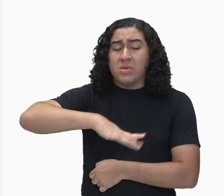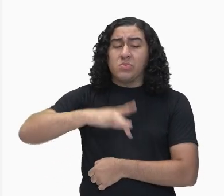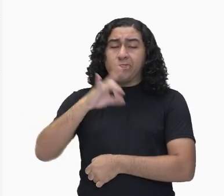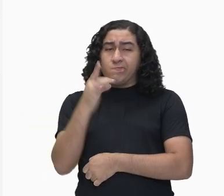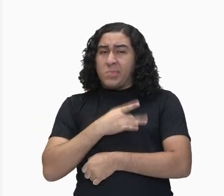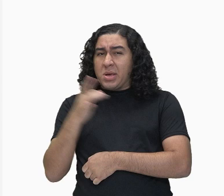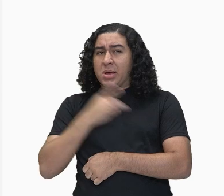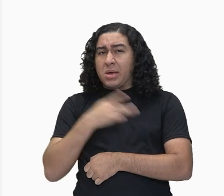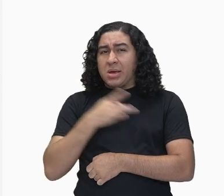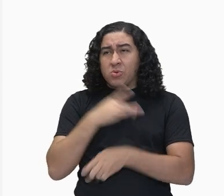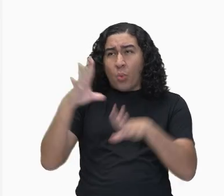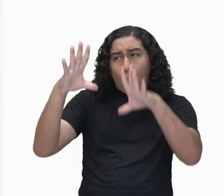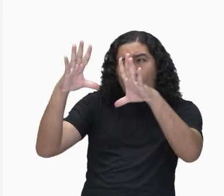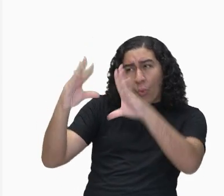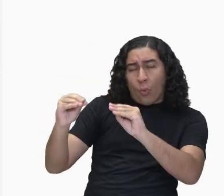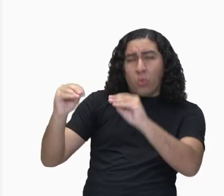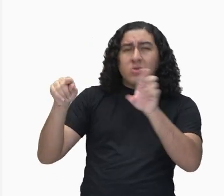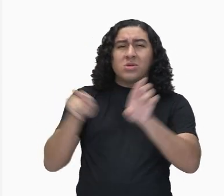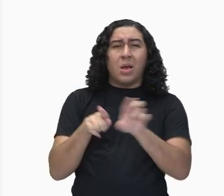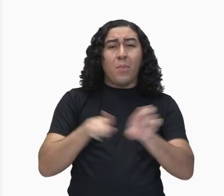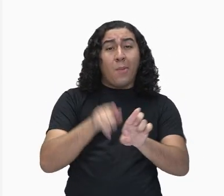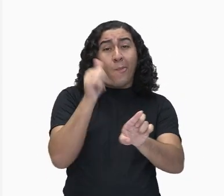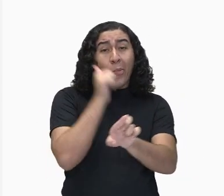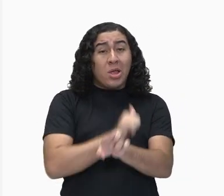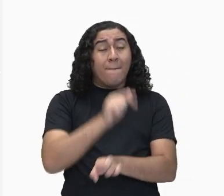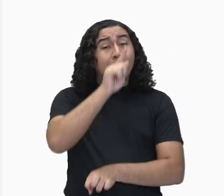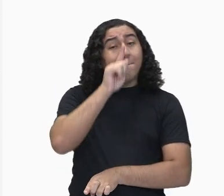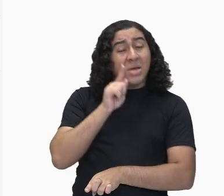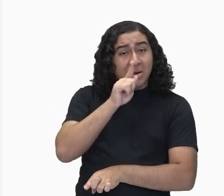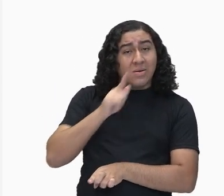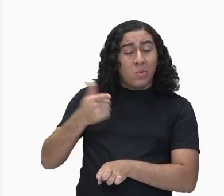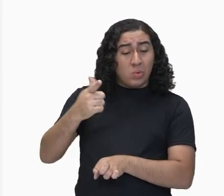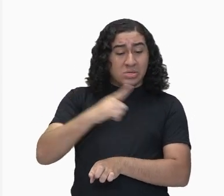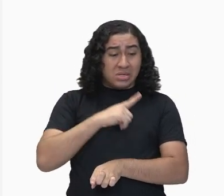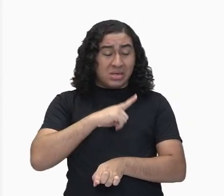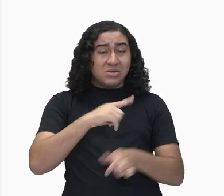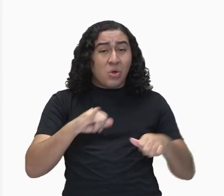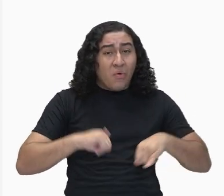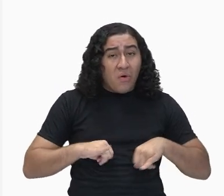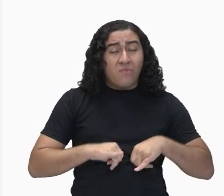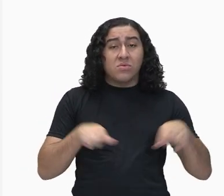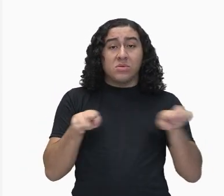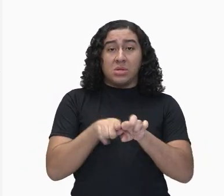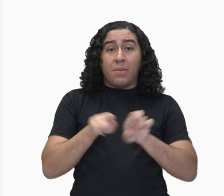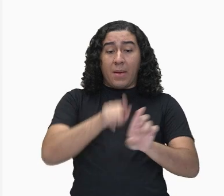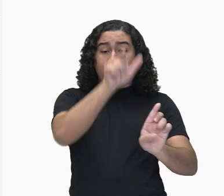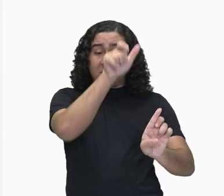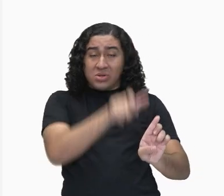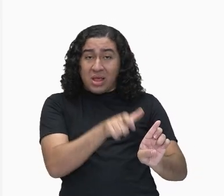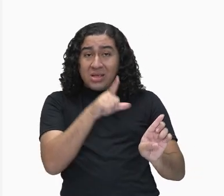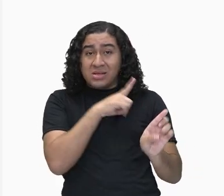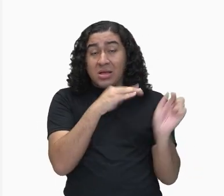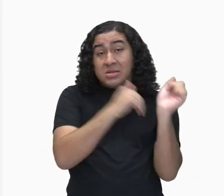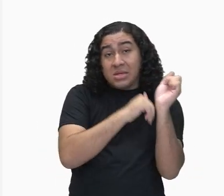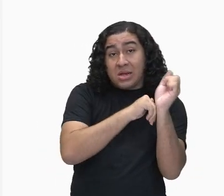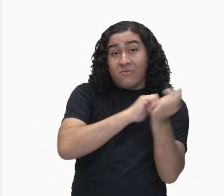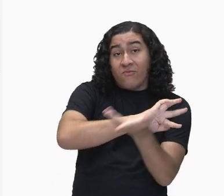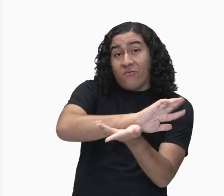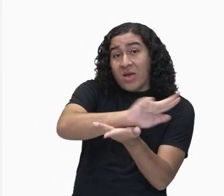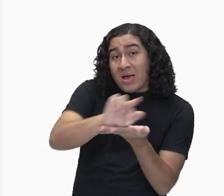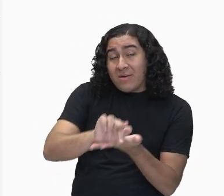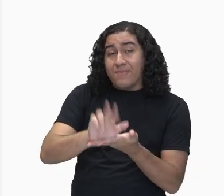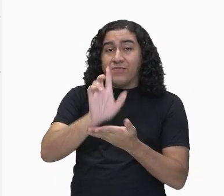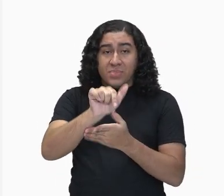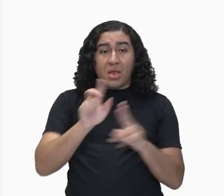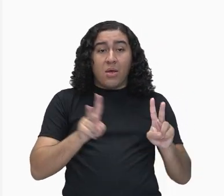sombrias, donzela em perigo, personagem misteriosa. Então, o que mais ele retrata